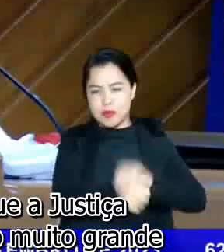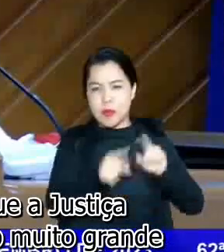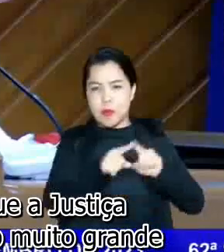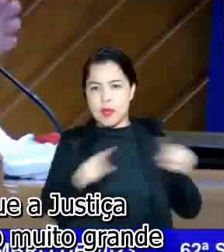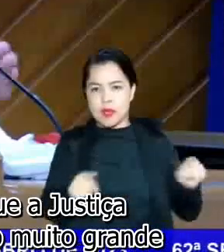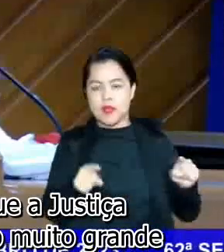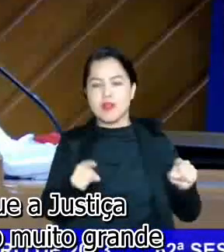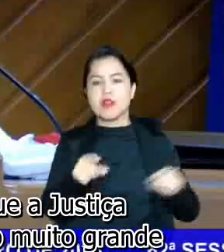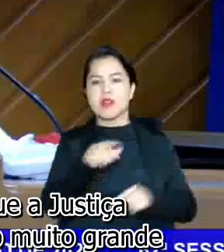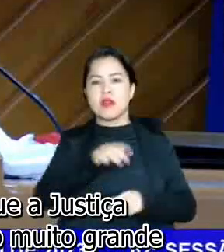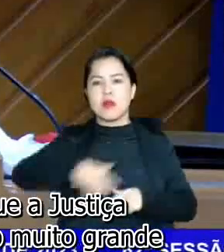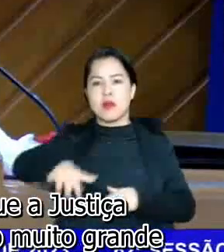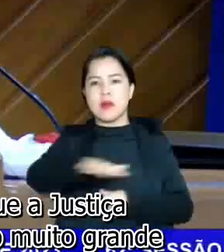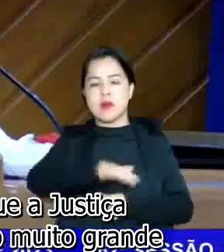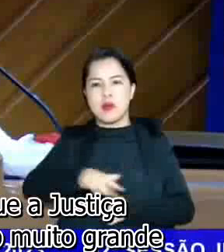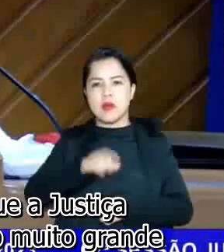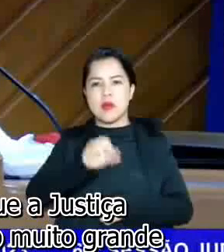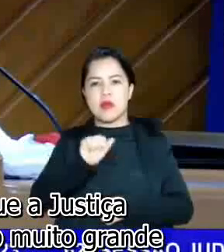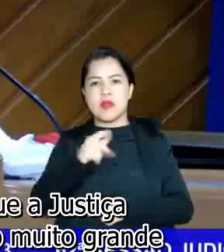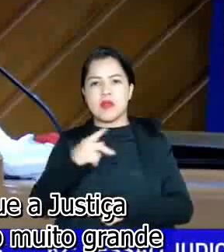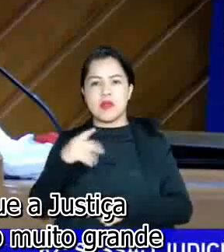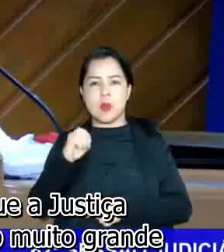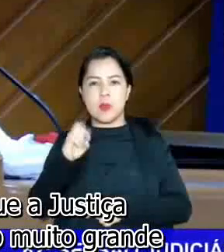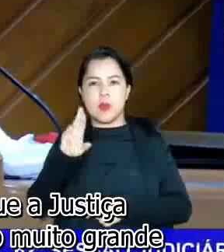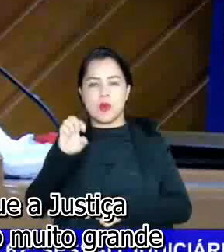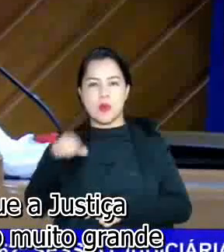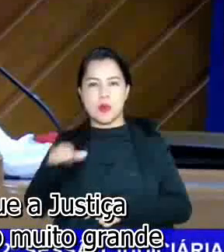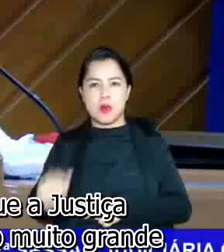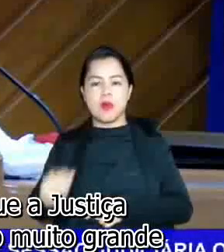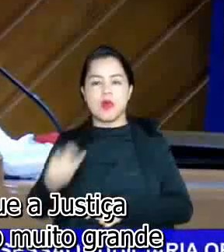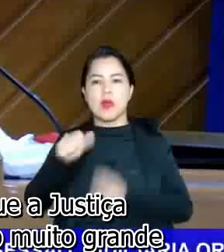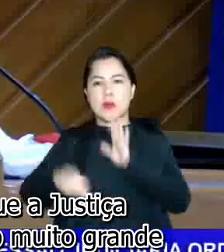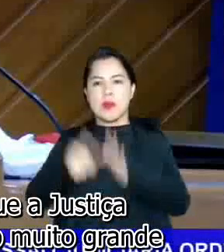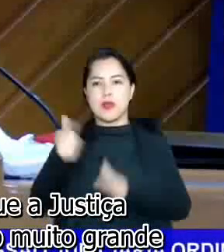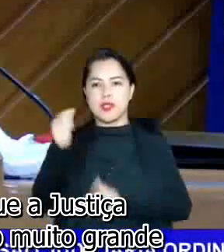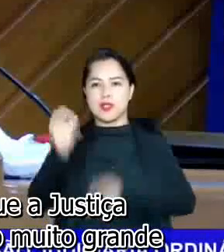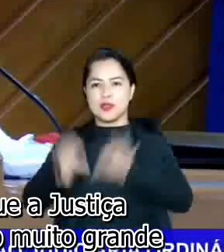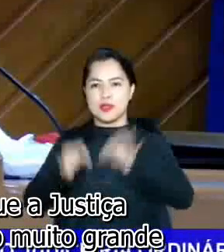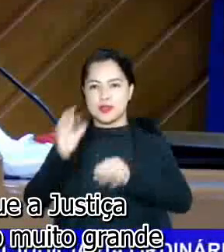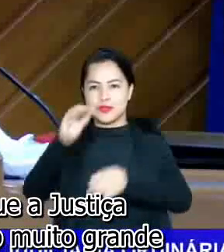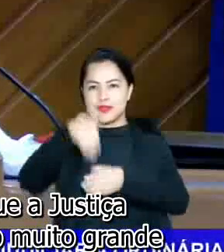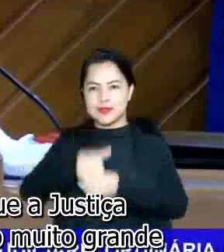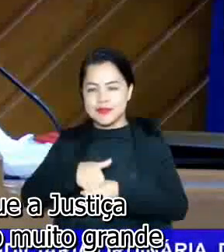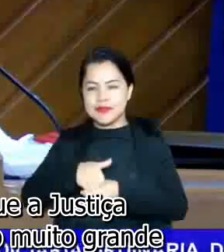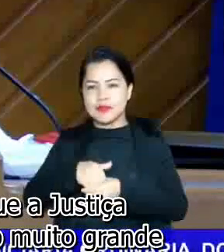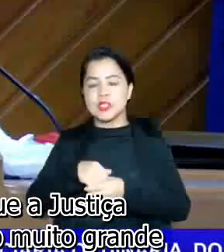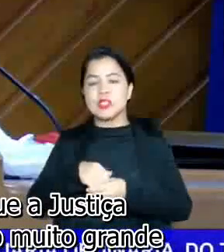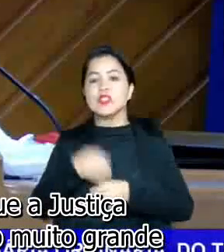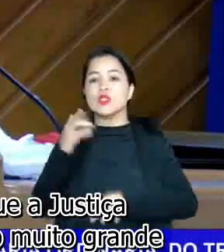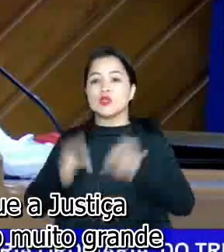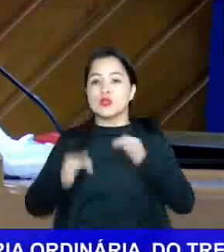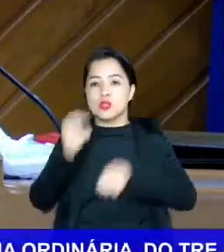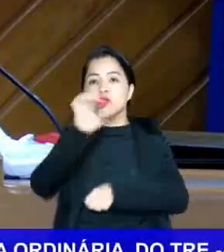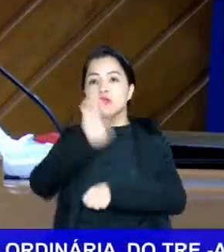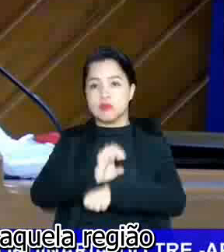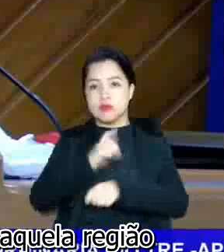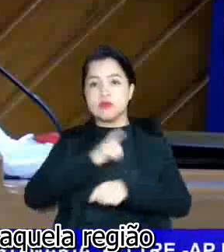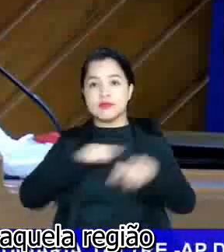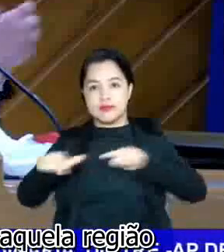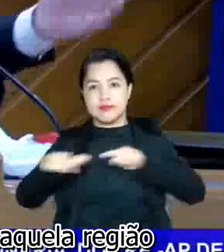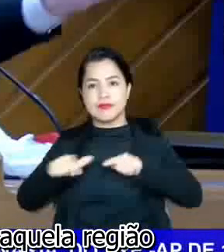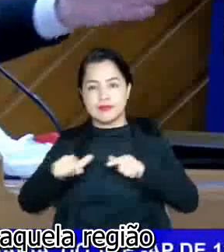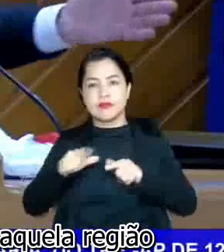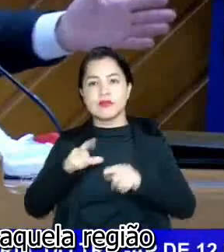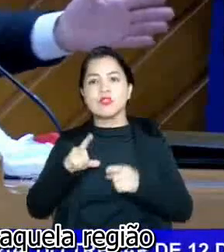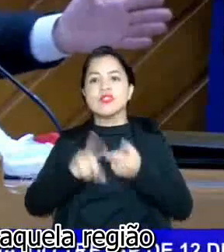mas ali realmente no distrito do Aporema é a primeira vez que a justiça eleitoral vai pisar lá. A justiça estadual tem um trabalho muito grande,